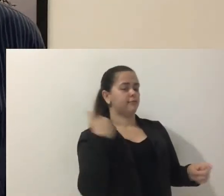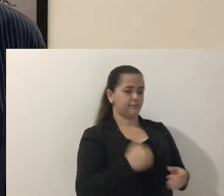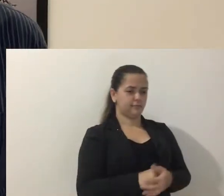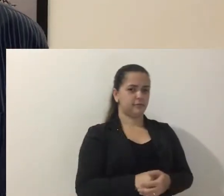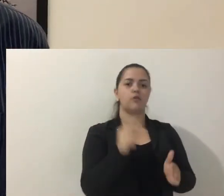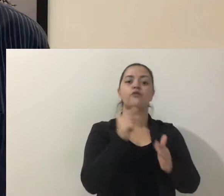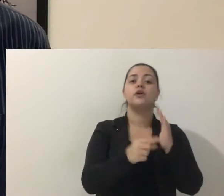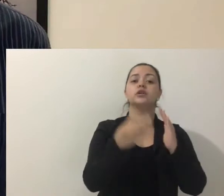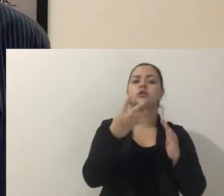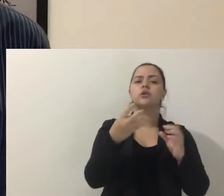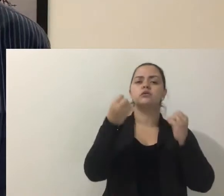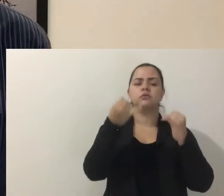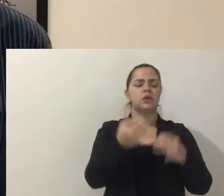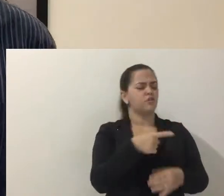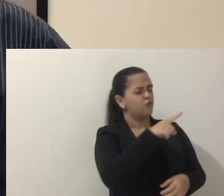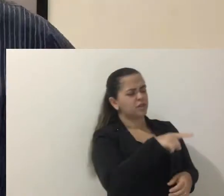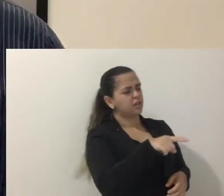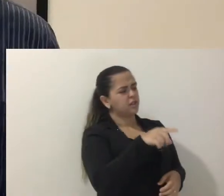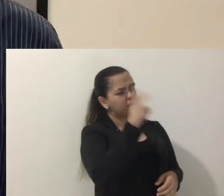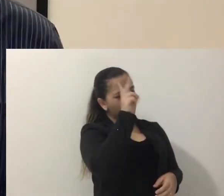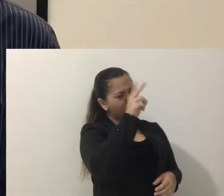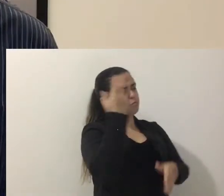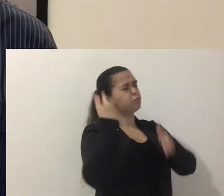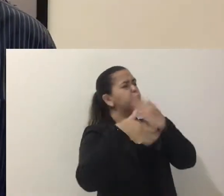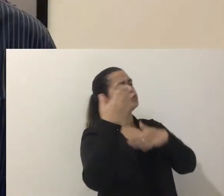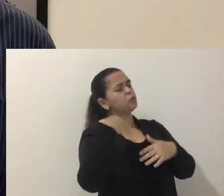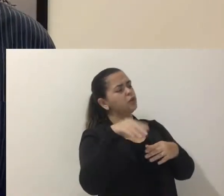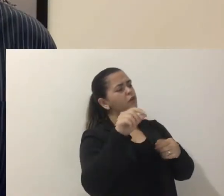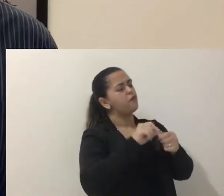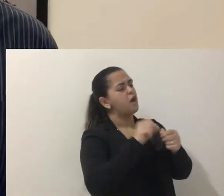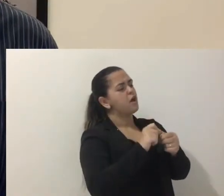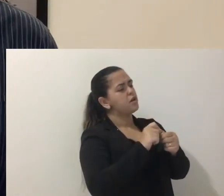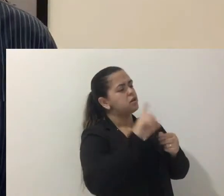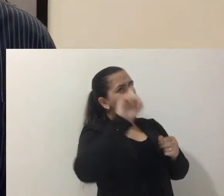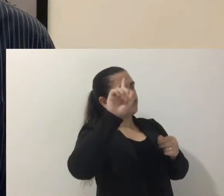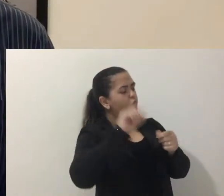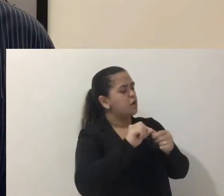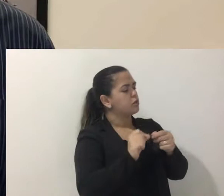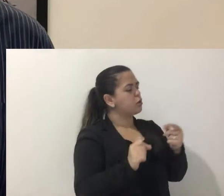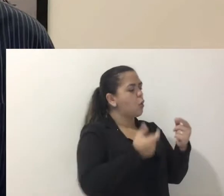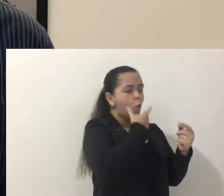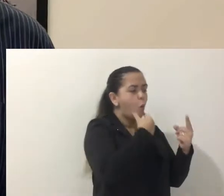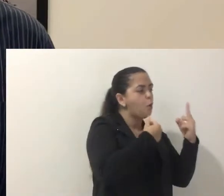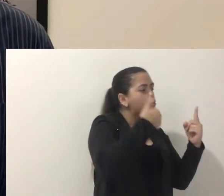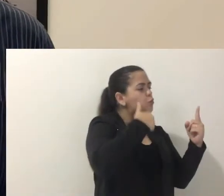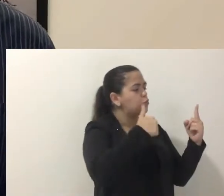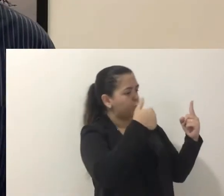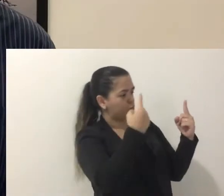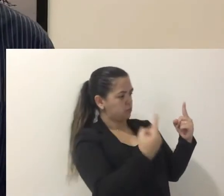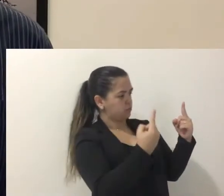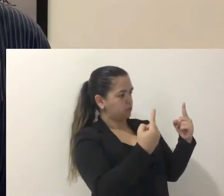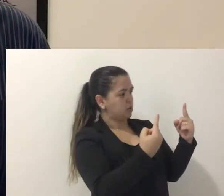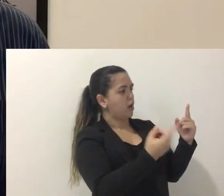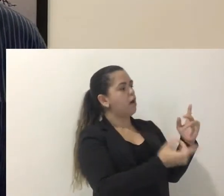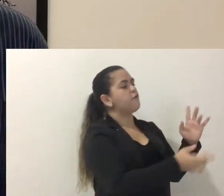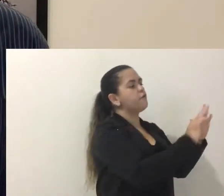que o Criador desde o princípio os fez homem e mulher? E que disse, por isso o homem deixará pai e mãe, e deixará o seu pai e a sua mãe, e